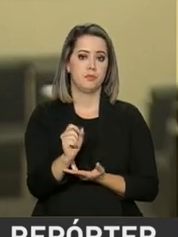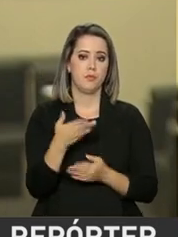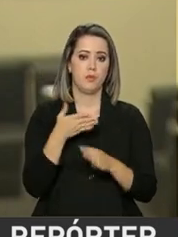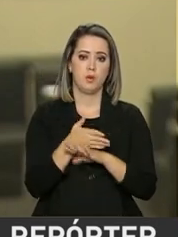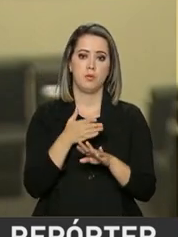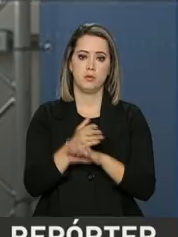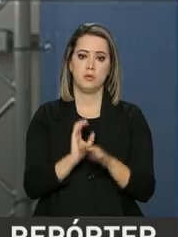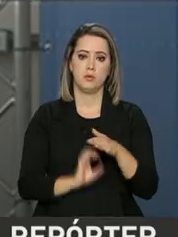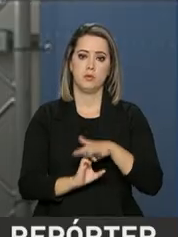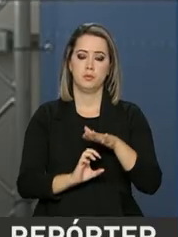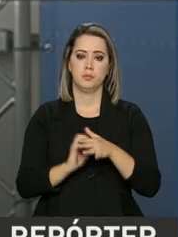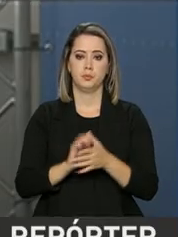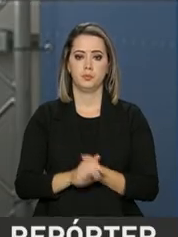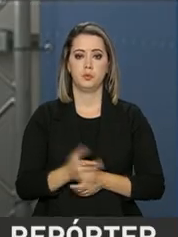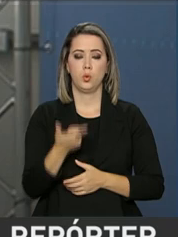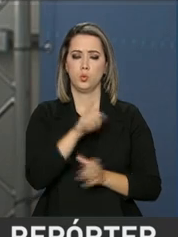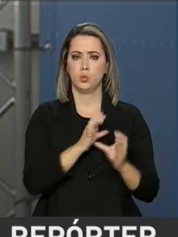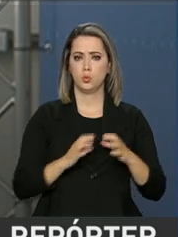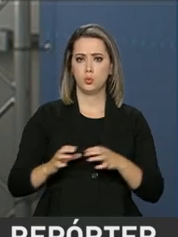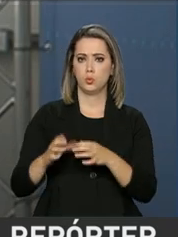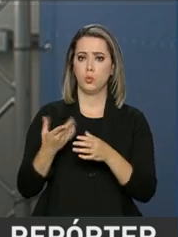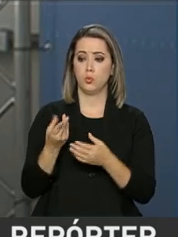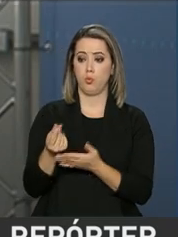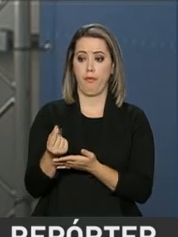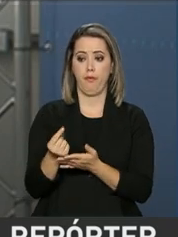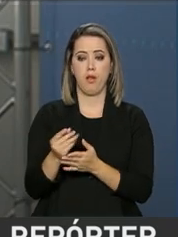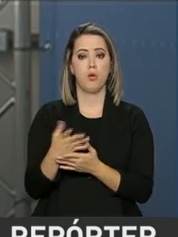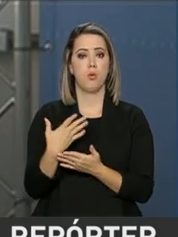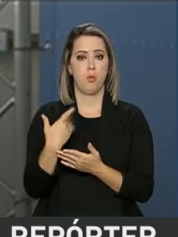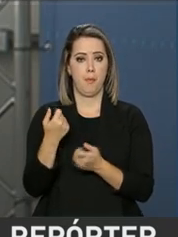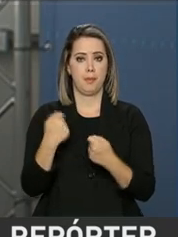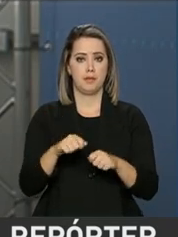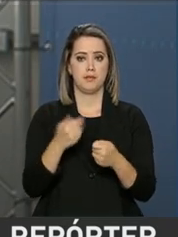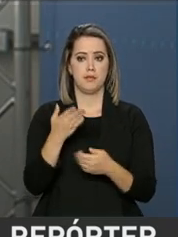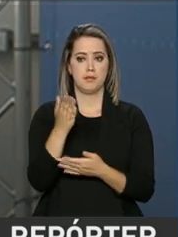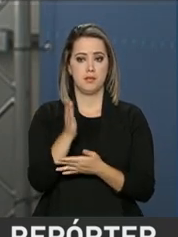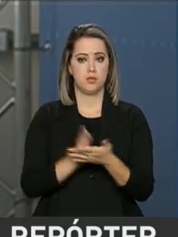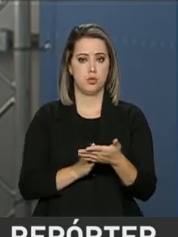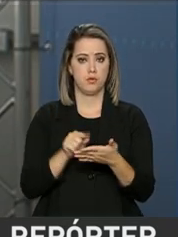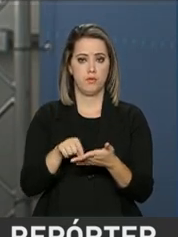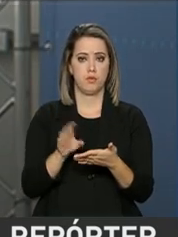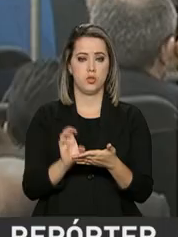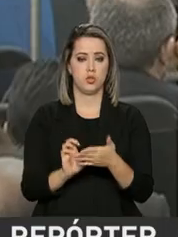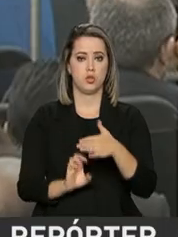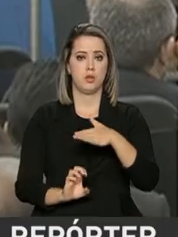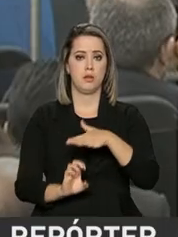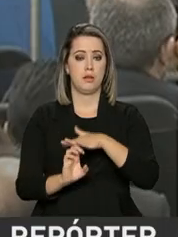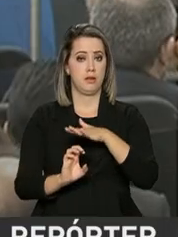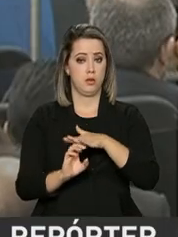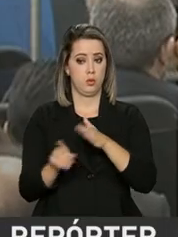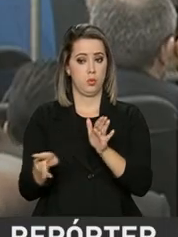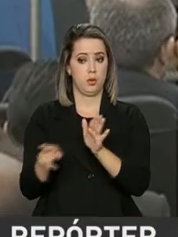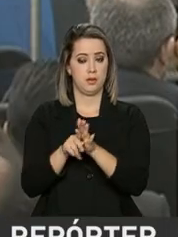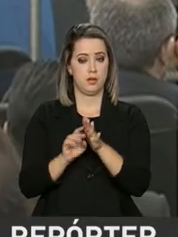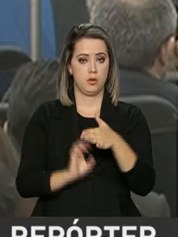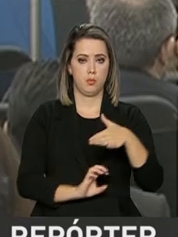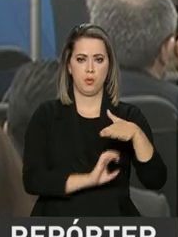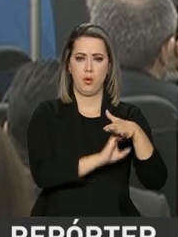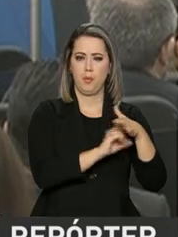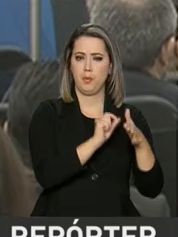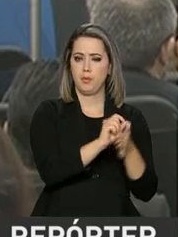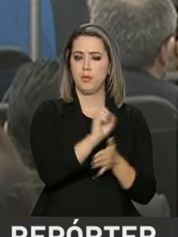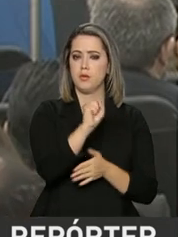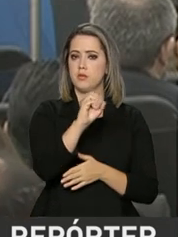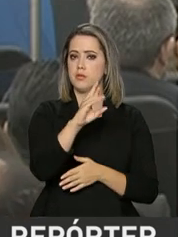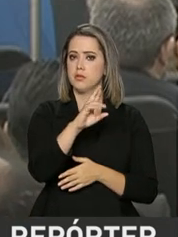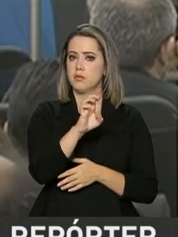acesso às pequenas empresas. O restante do valor do financiamento será dividido entre o empresário e o Sebrae. A iniciativa vai ajudar a alavancar